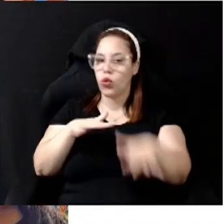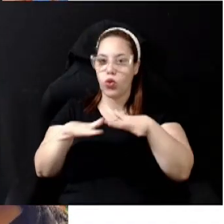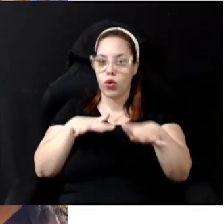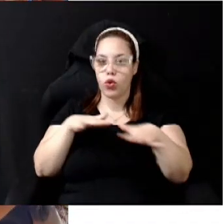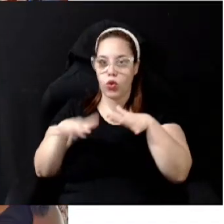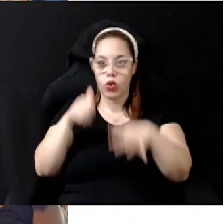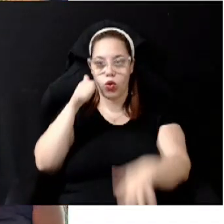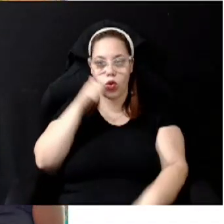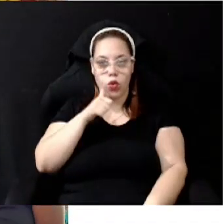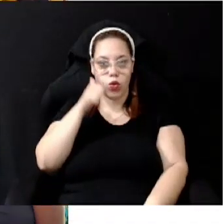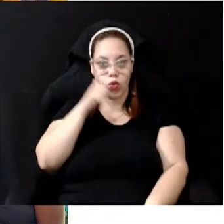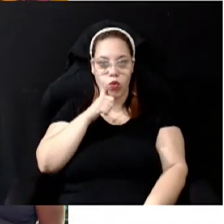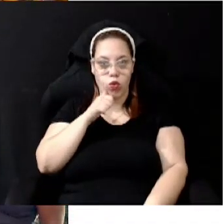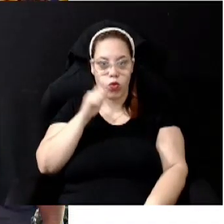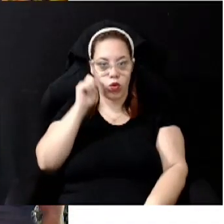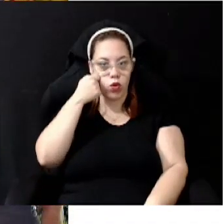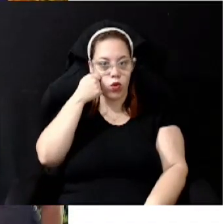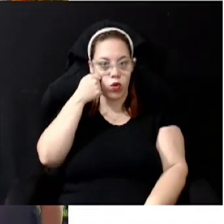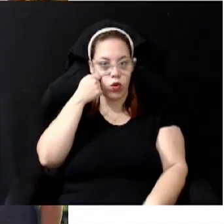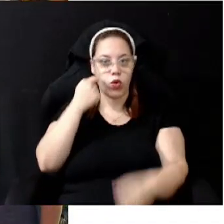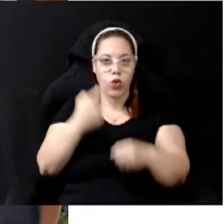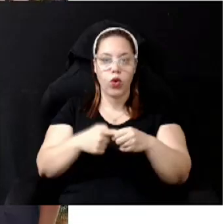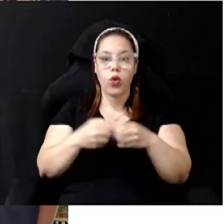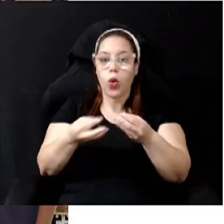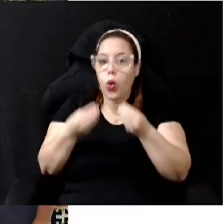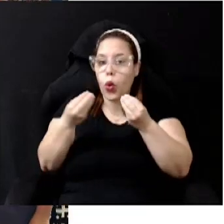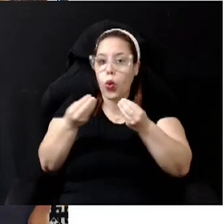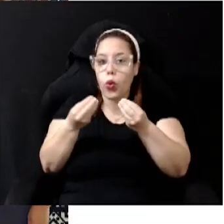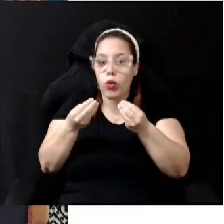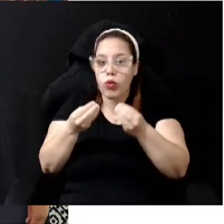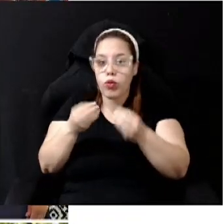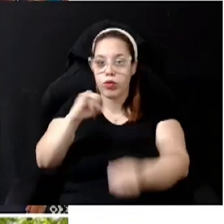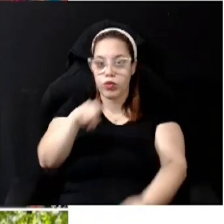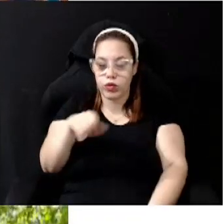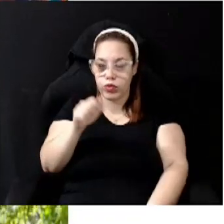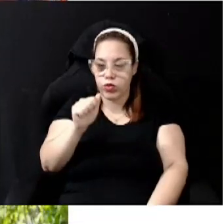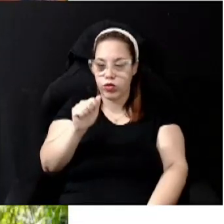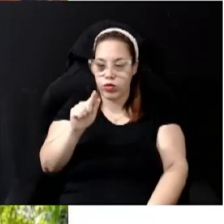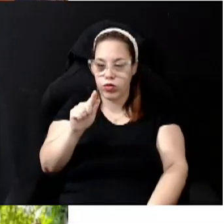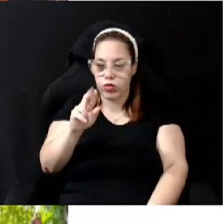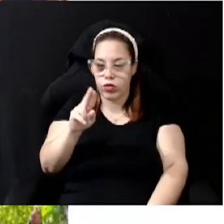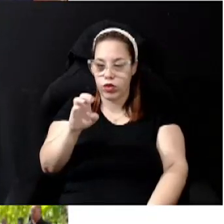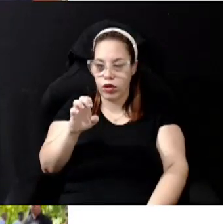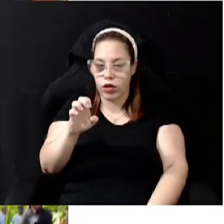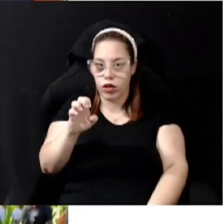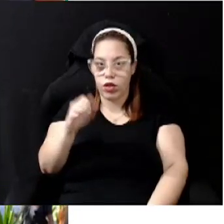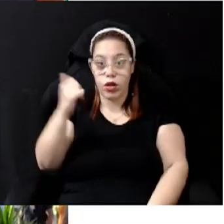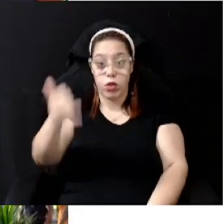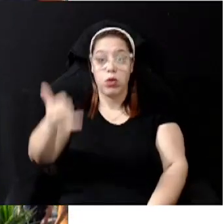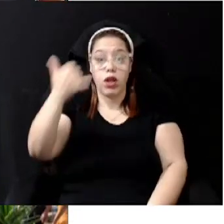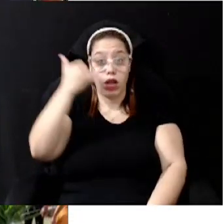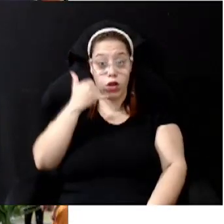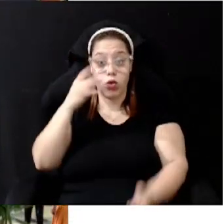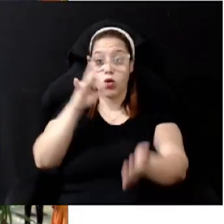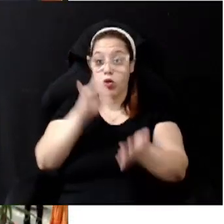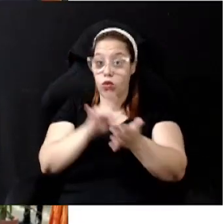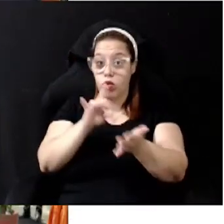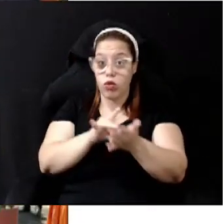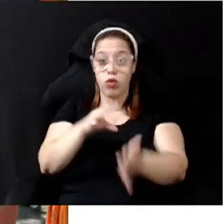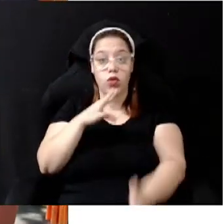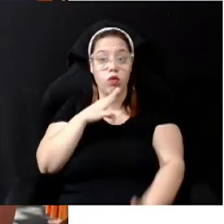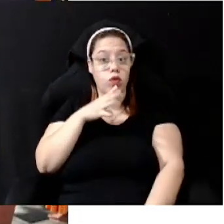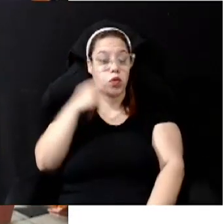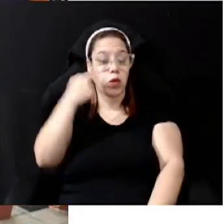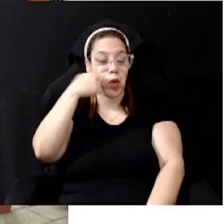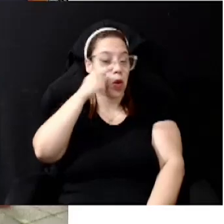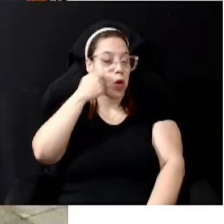empreendedoras do interior, e como que foi isso? A Jaqueline Lisboa, me ligou, na verdade. Eu conheço uma maquiadora aqui de